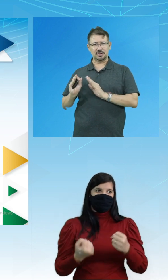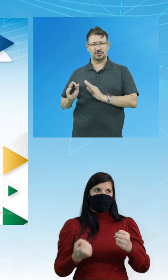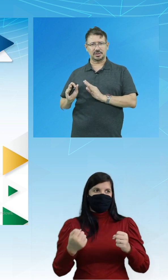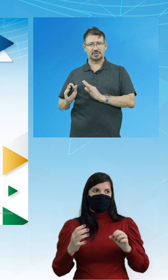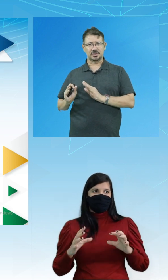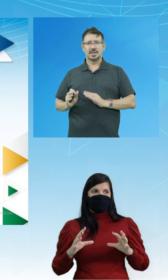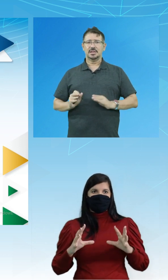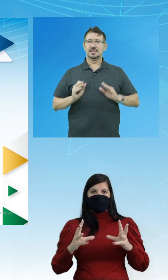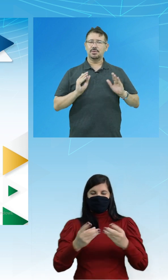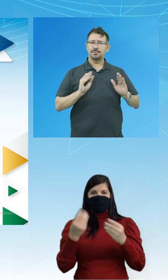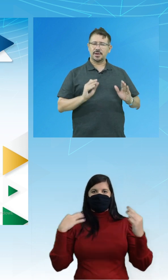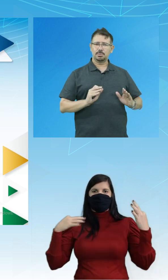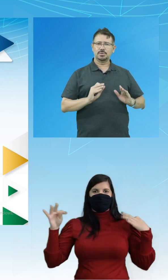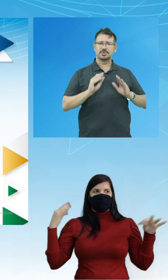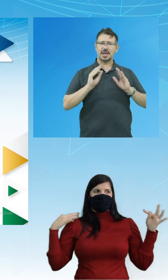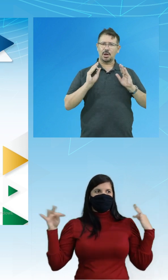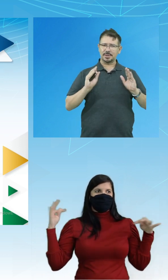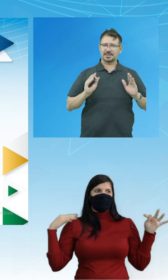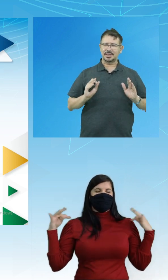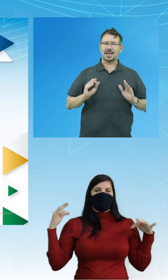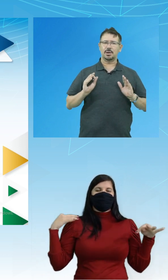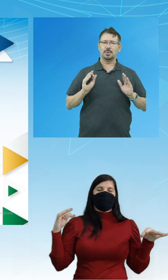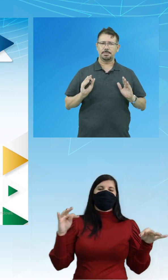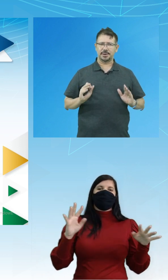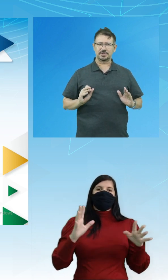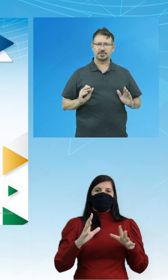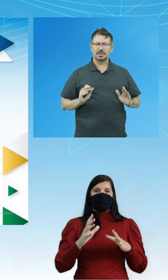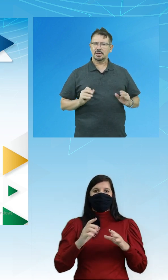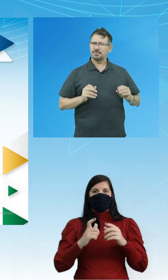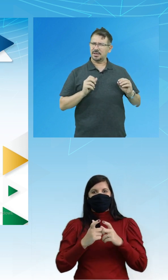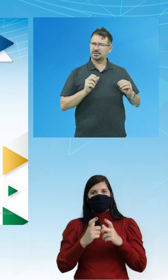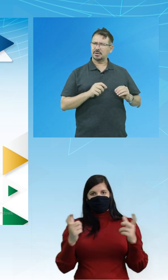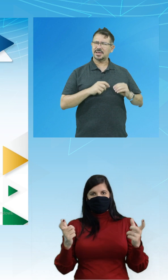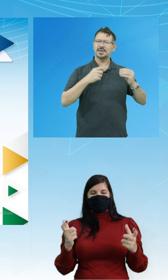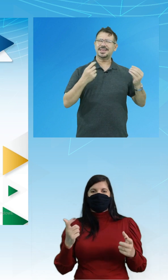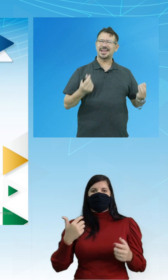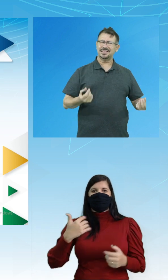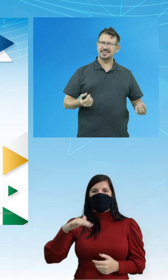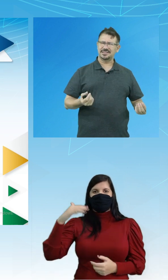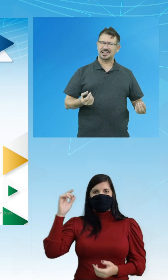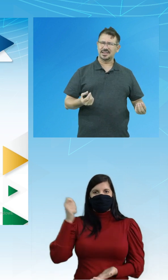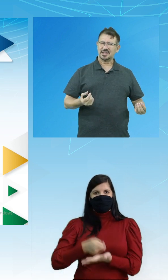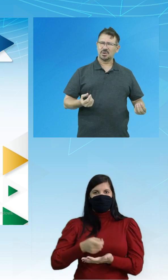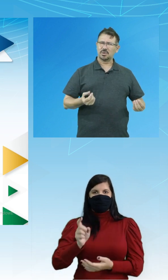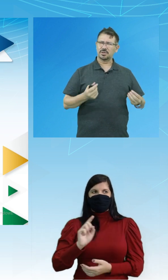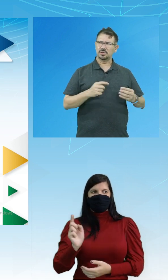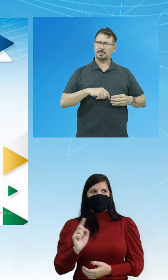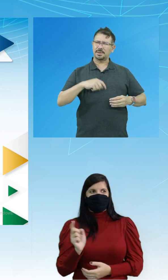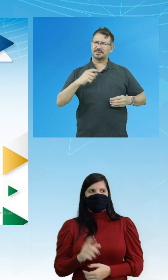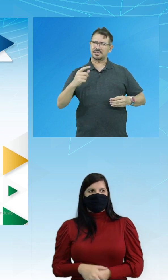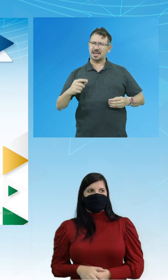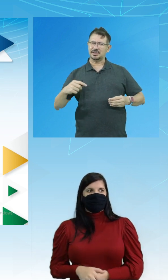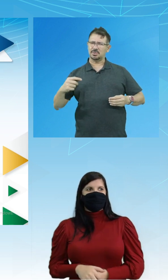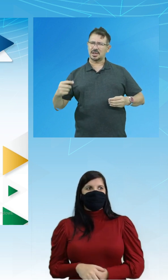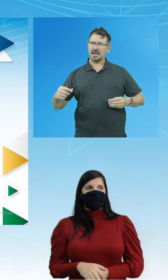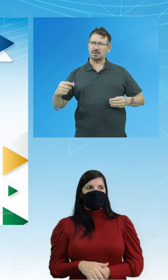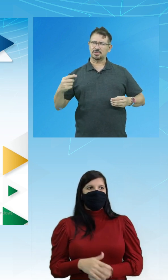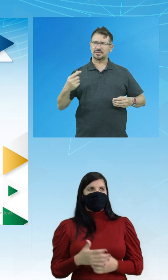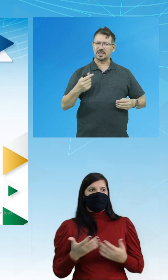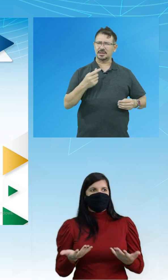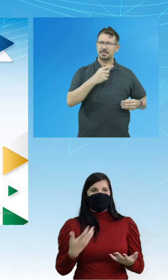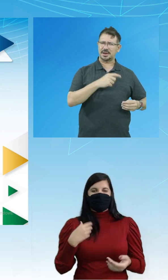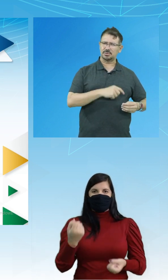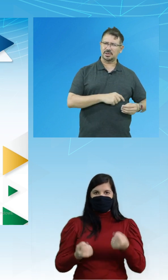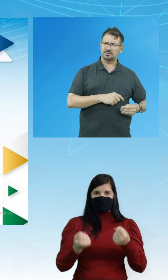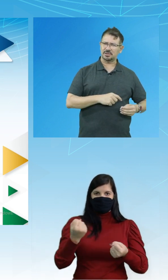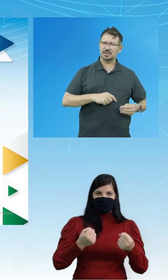para turistas, não vamos aumentar o preço. Veja, o que quer dizer, quando eu digo, apesar de o carro